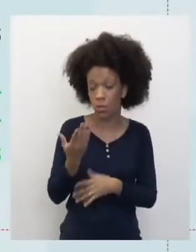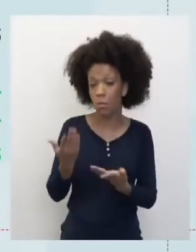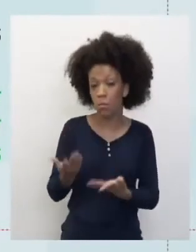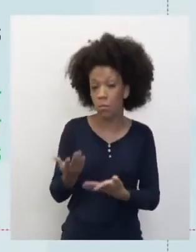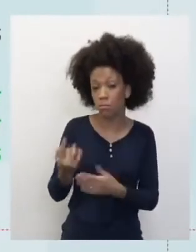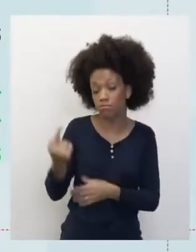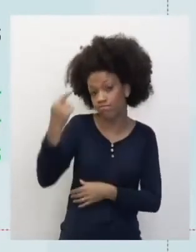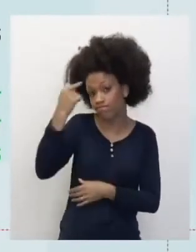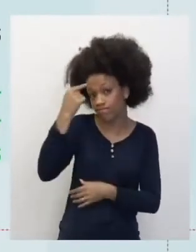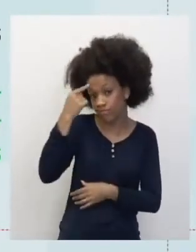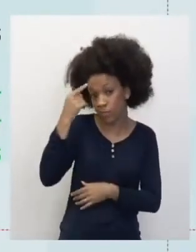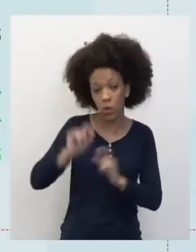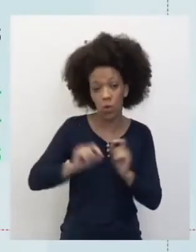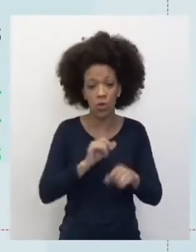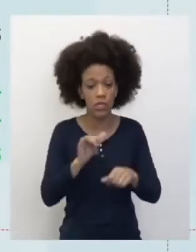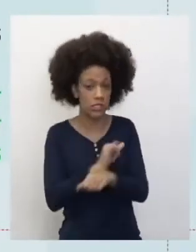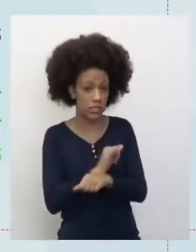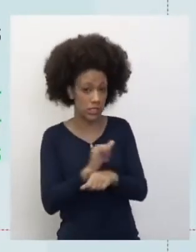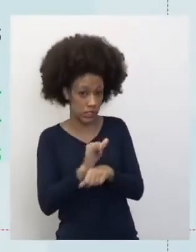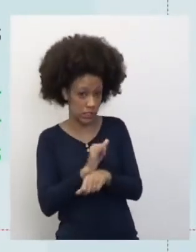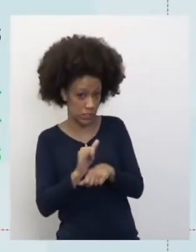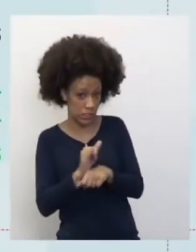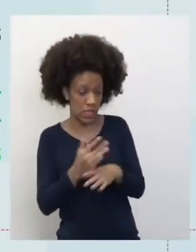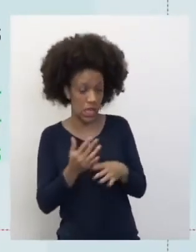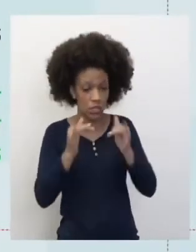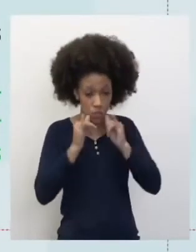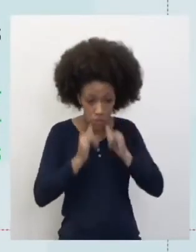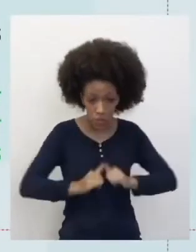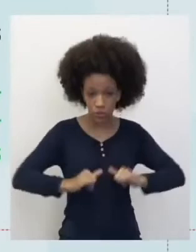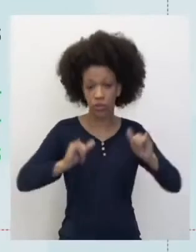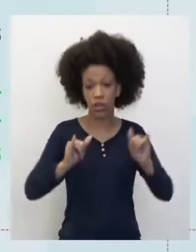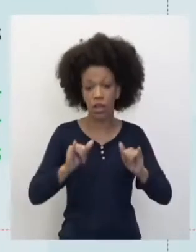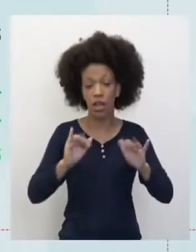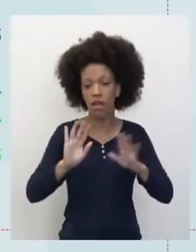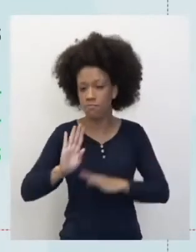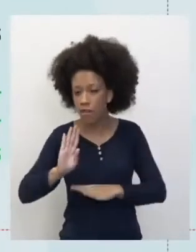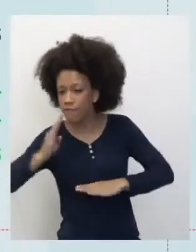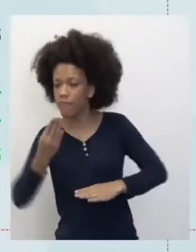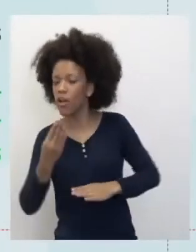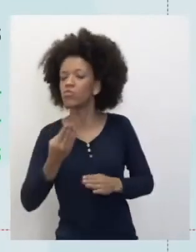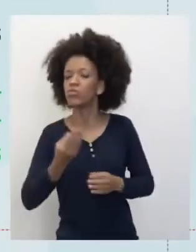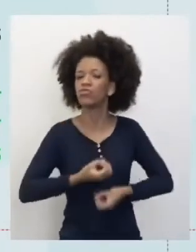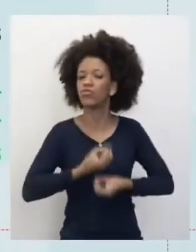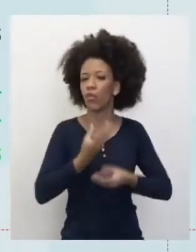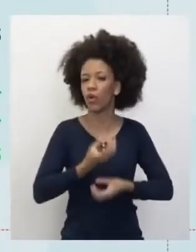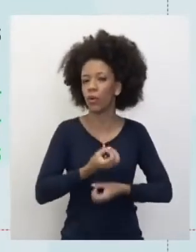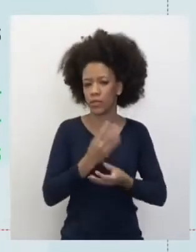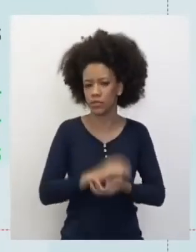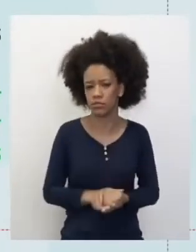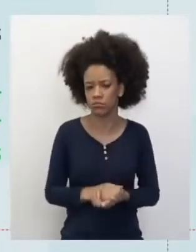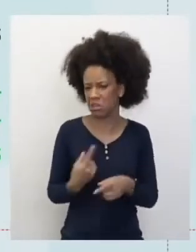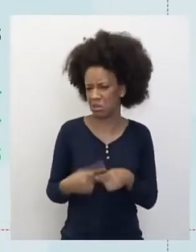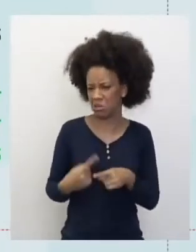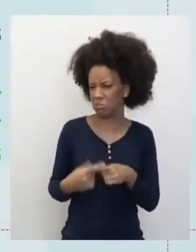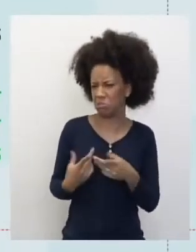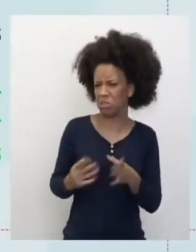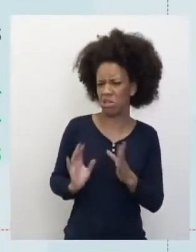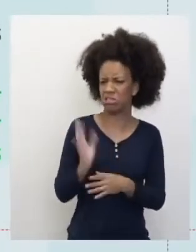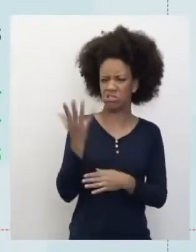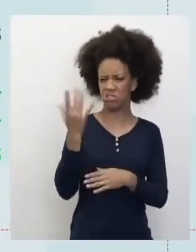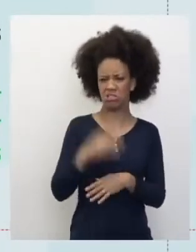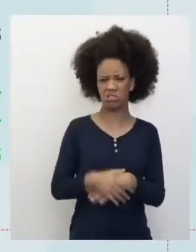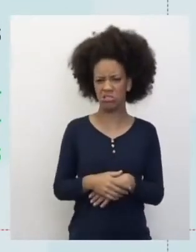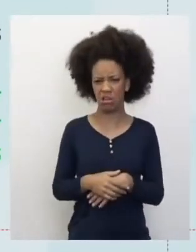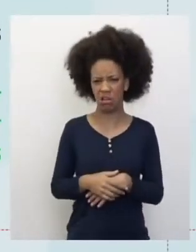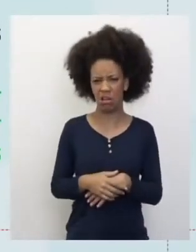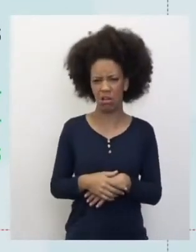que teria levado o jornal a divulgar esta falsa informação. Por que será que eles inventaram isso, né?